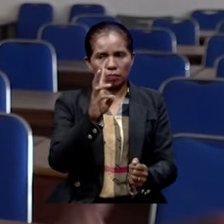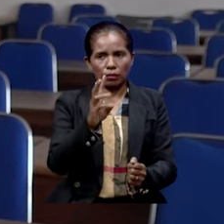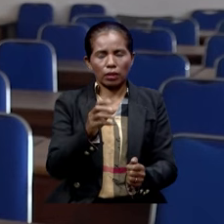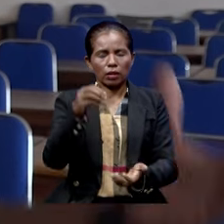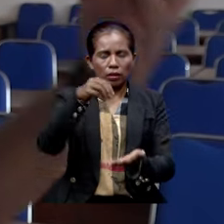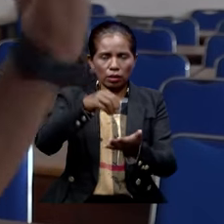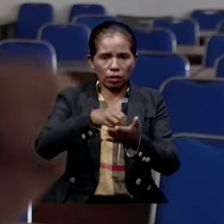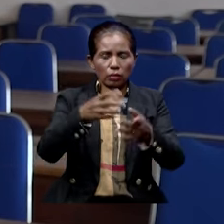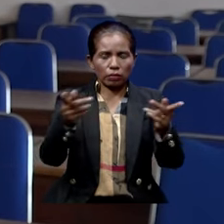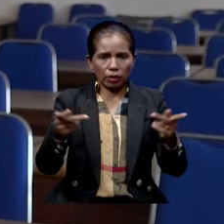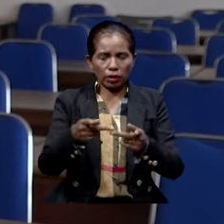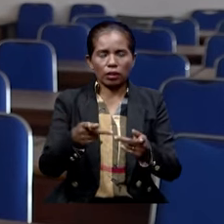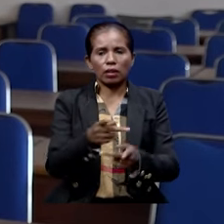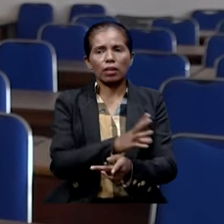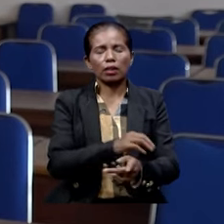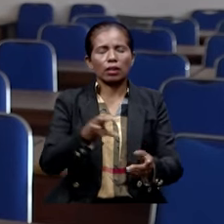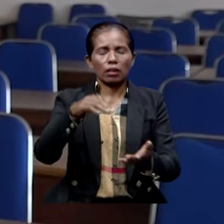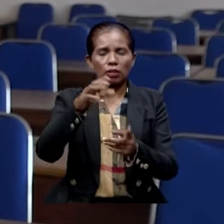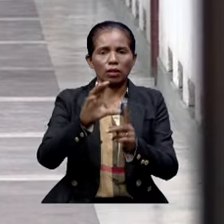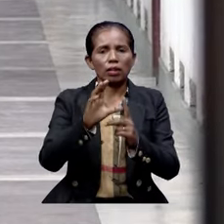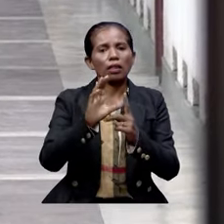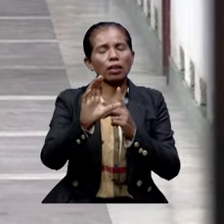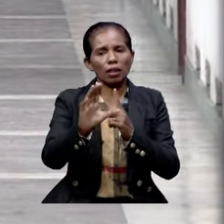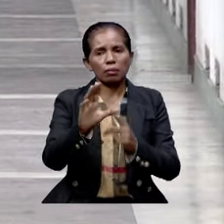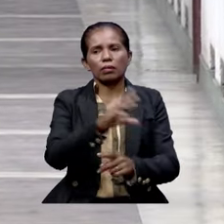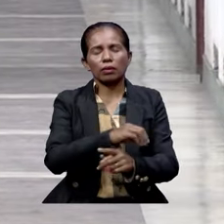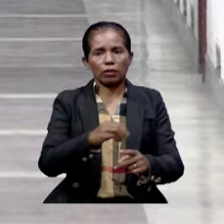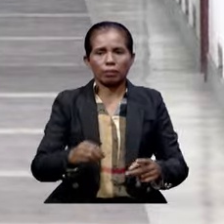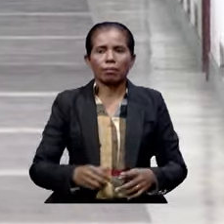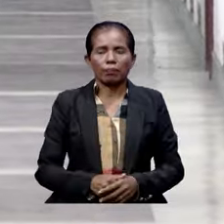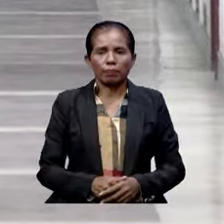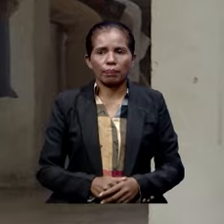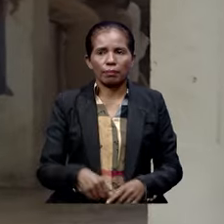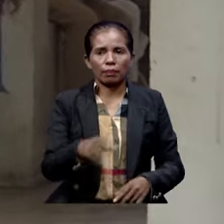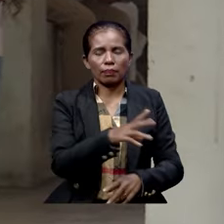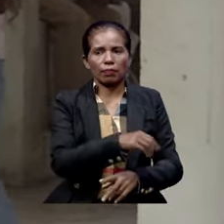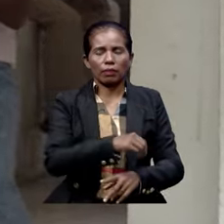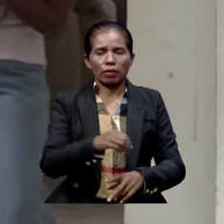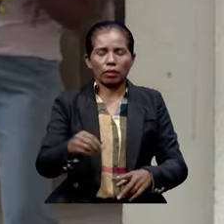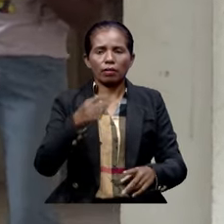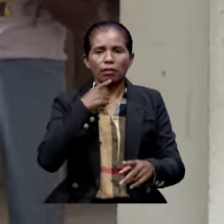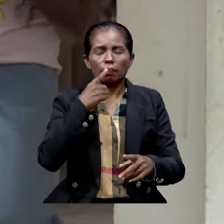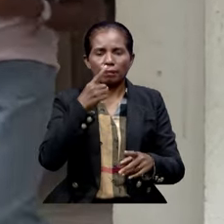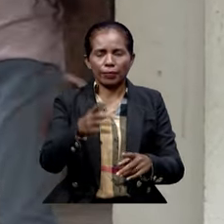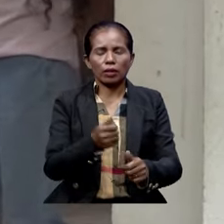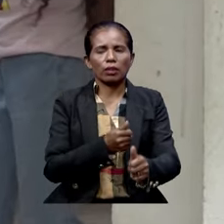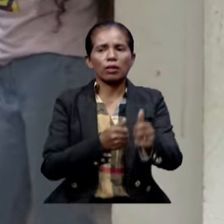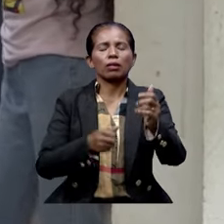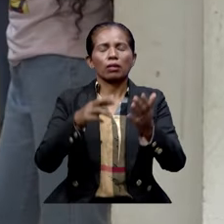mas tu ir. Circular na Bema Fossai. Vicente Paulo, docente do Rússia UNTL, defende que a tua